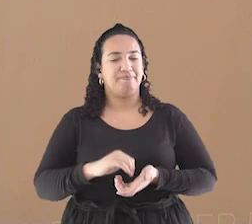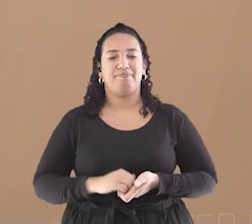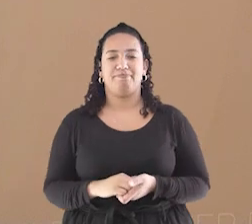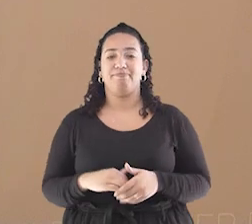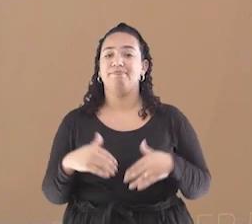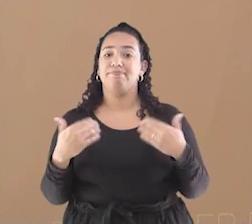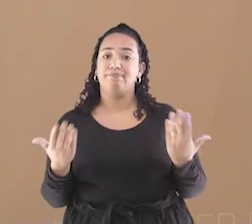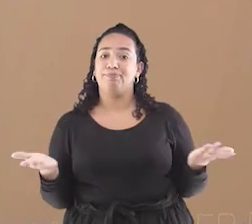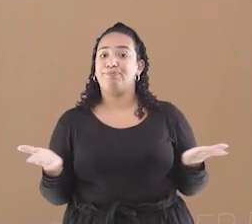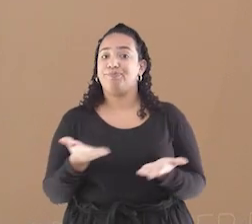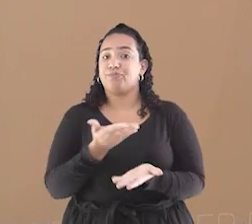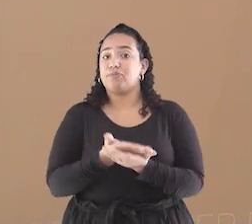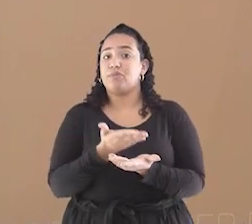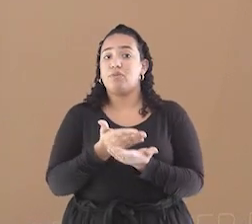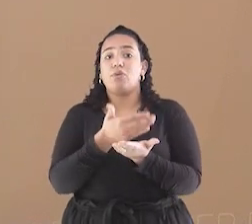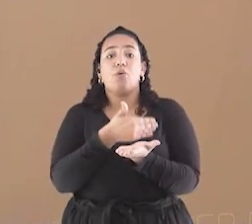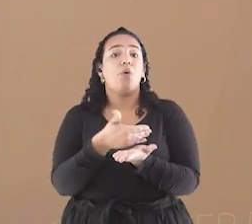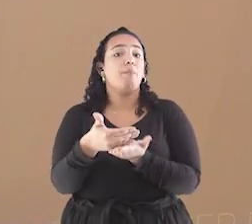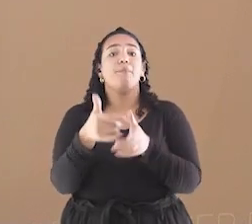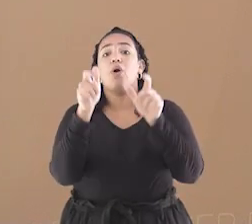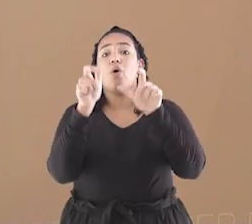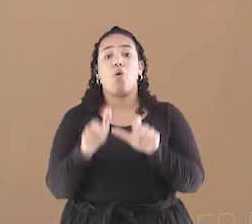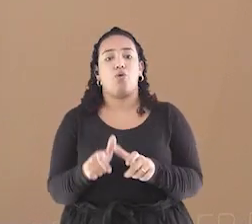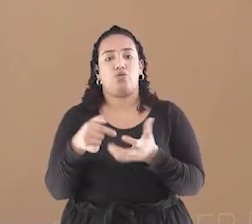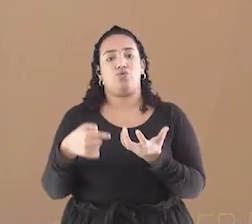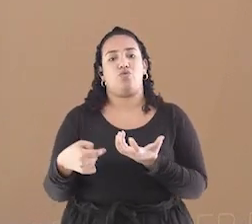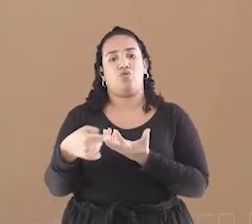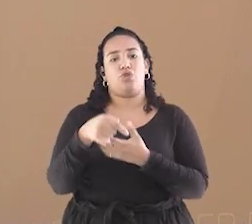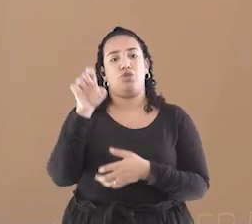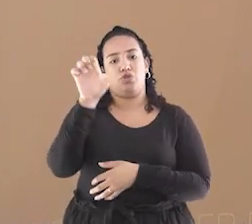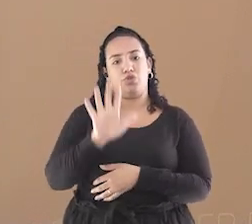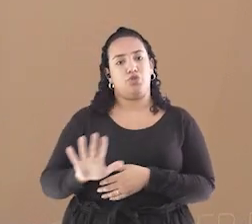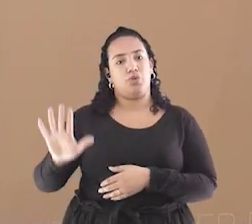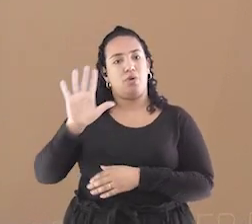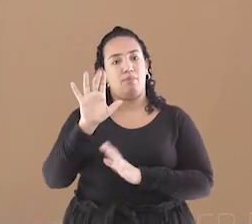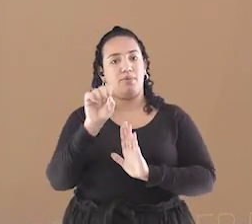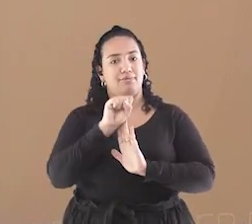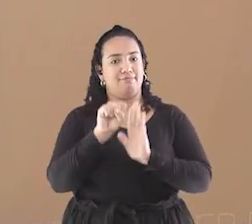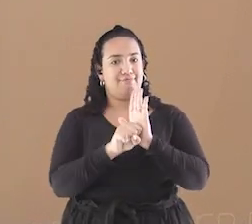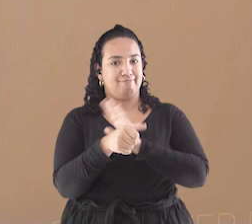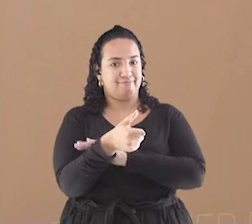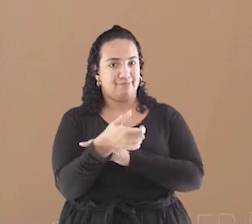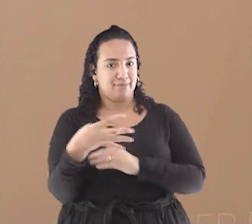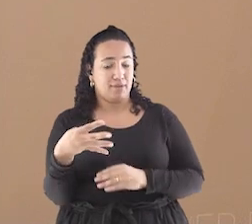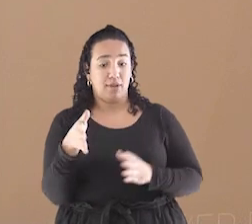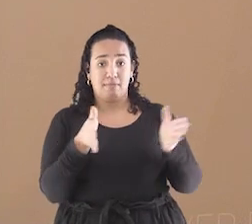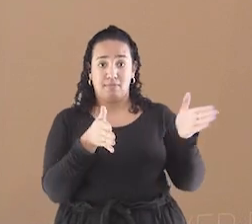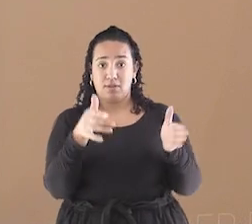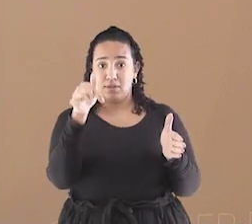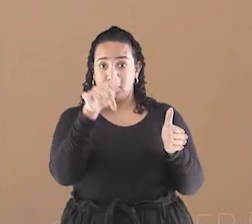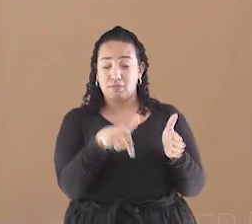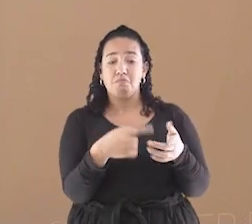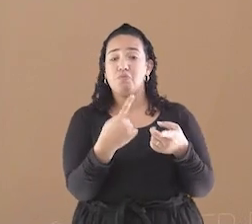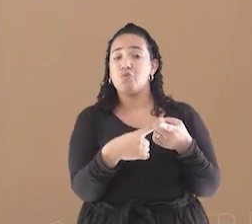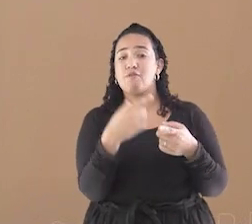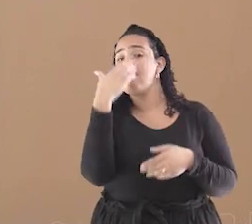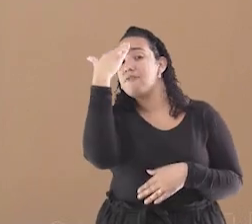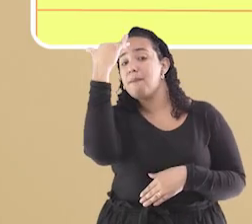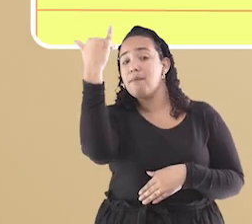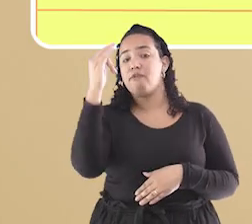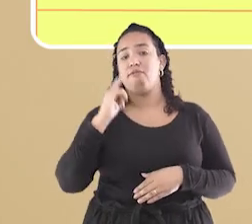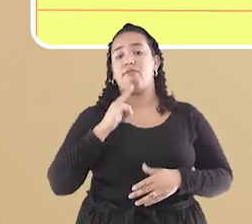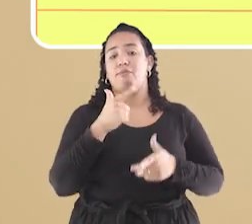aula de hoje começa lá no continente europeu, no finalzinho do século XIV. Esse período ficou conhecido por conta da crise da Idade